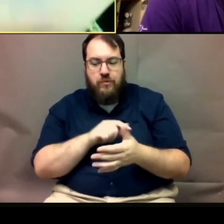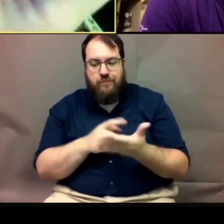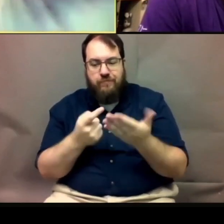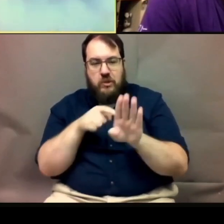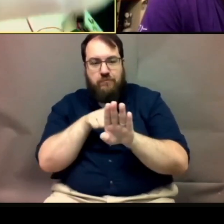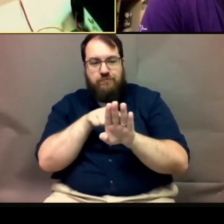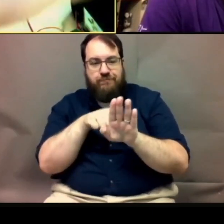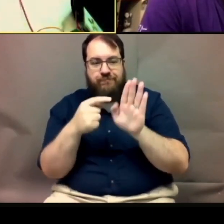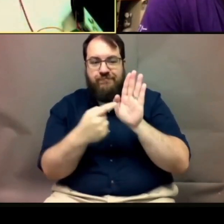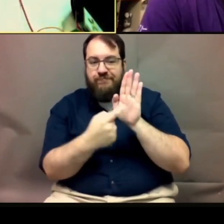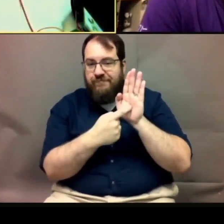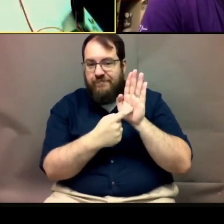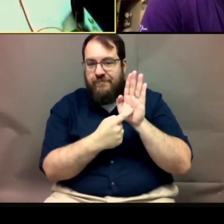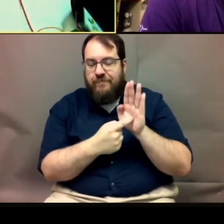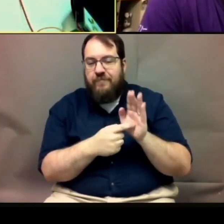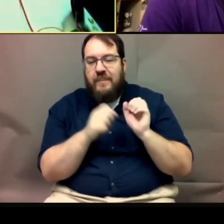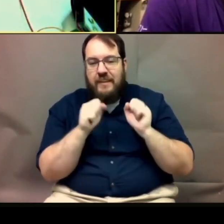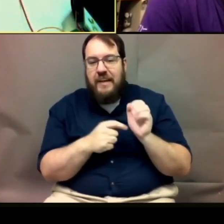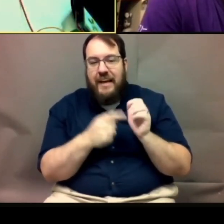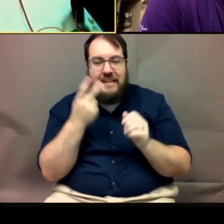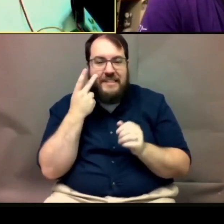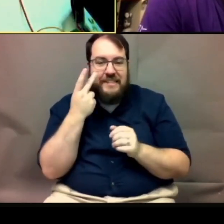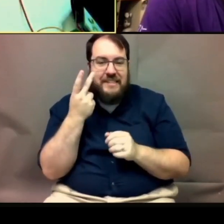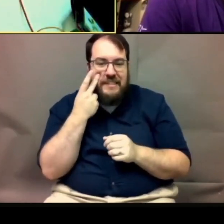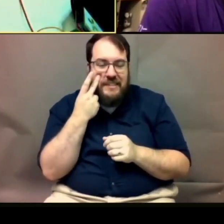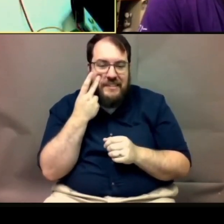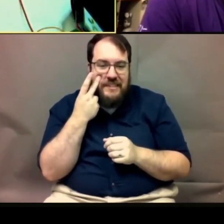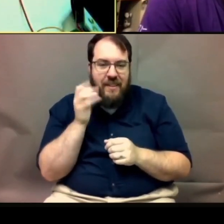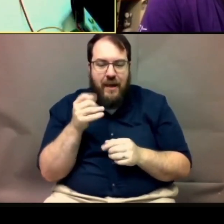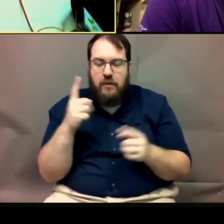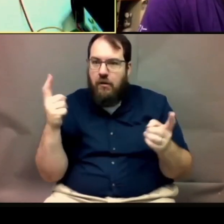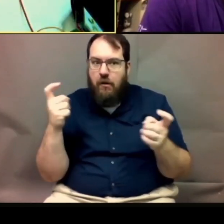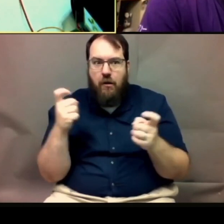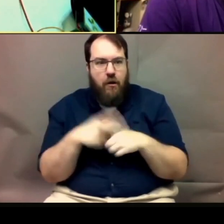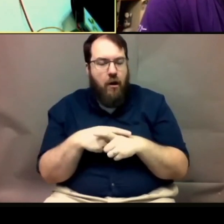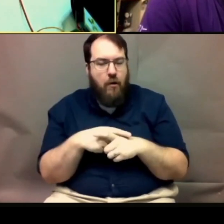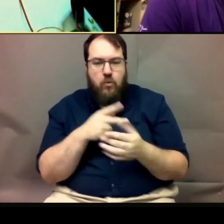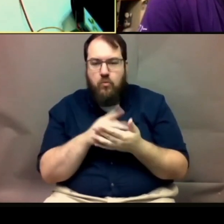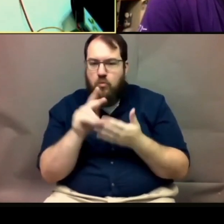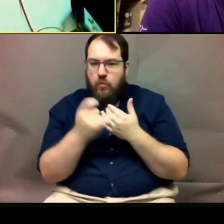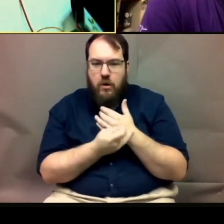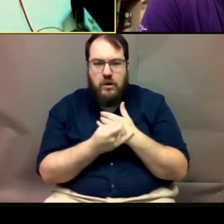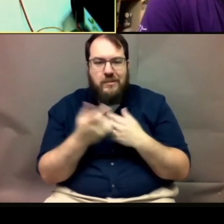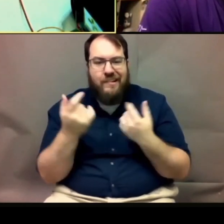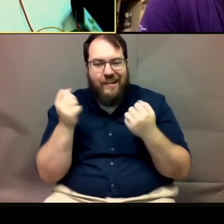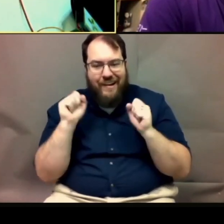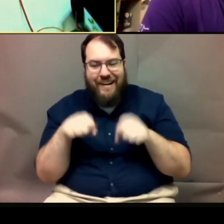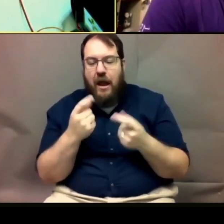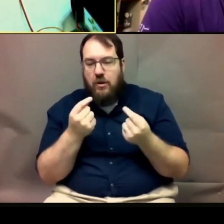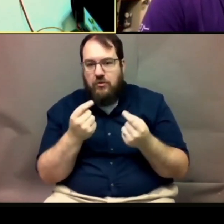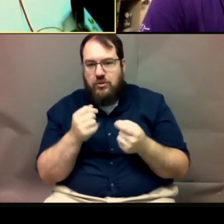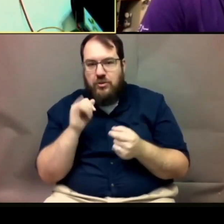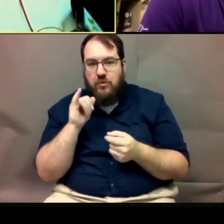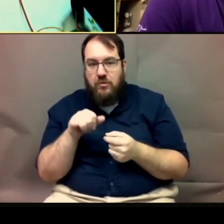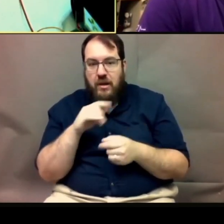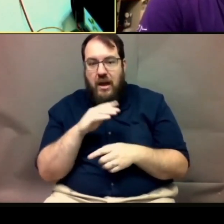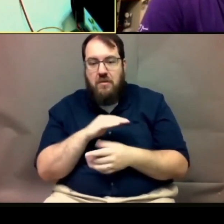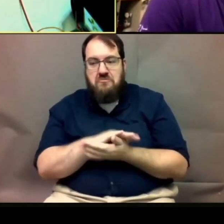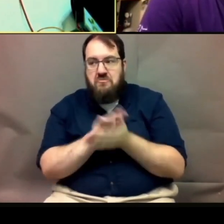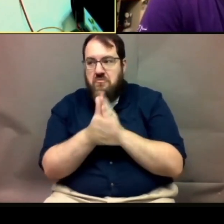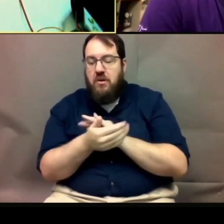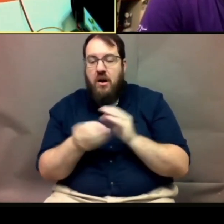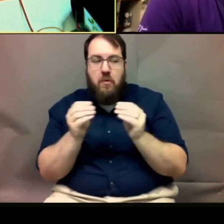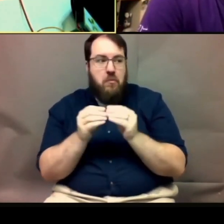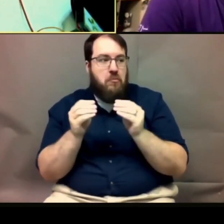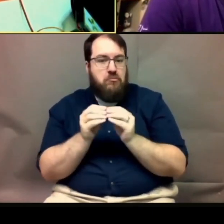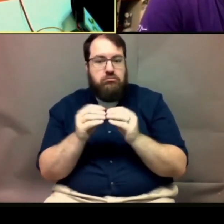cima e para baixo ali desse outro lado. Então, isso é menos complicado do que é o projeto, mas são coisas que as pessoas podem fazer como